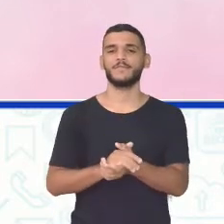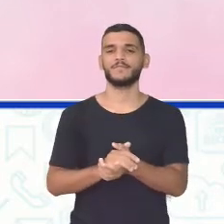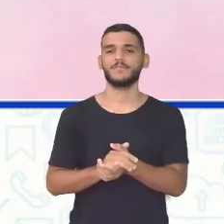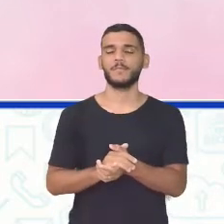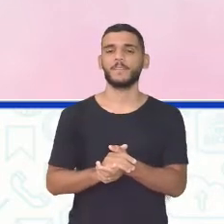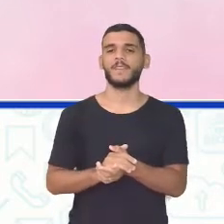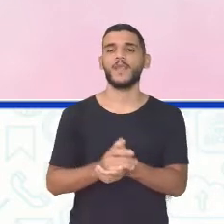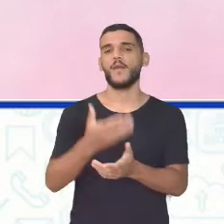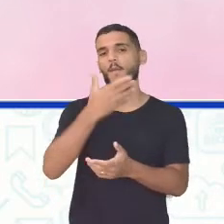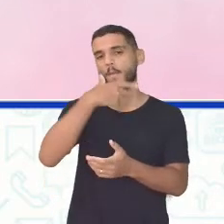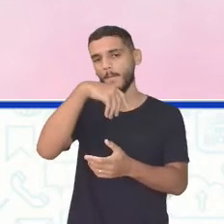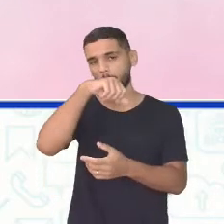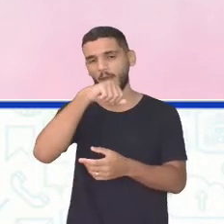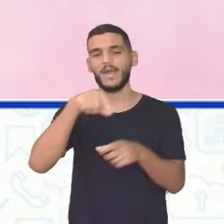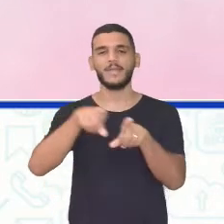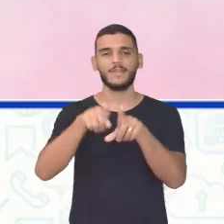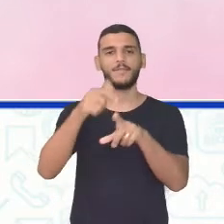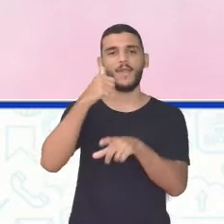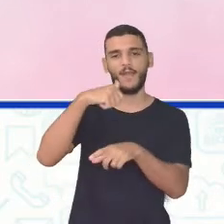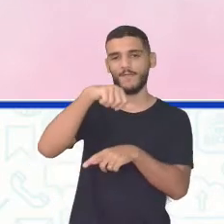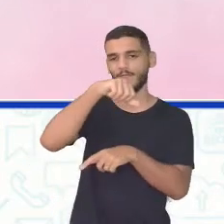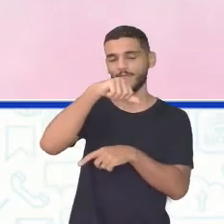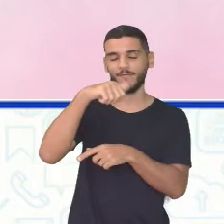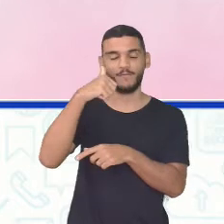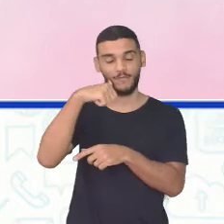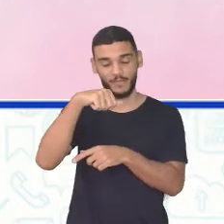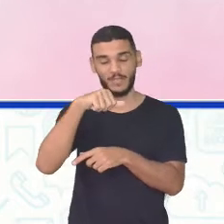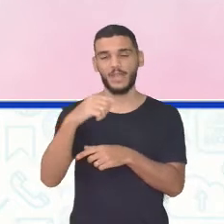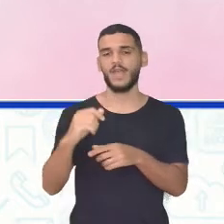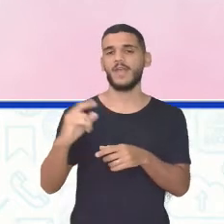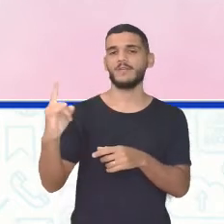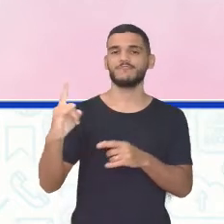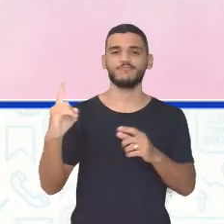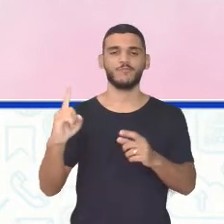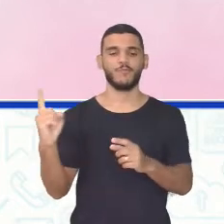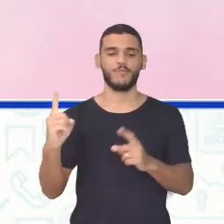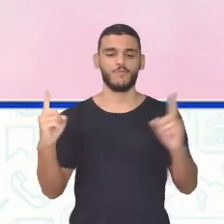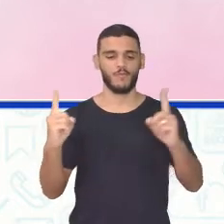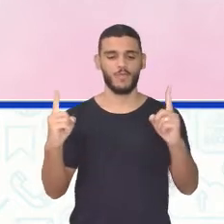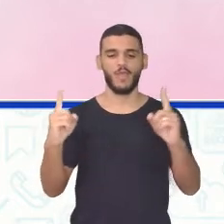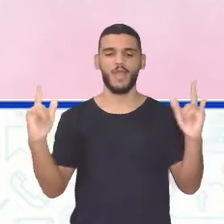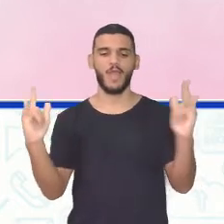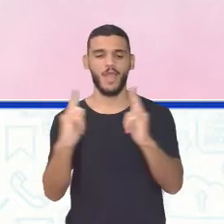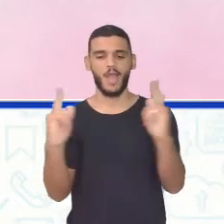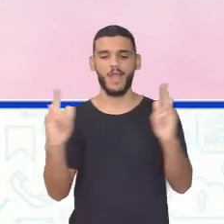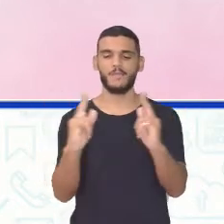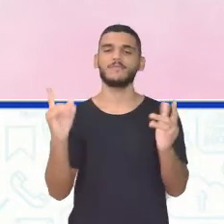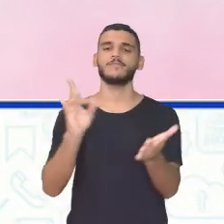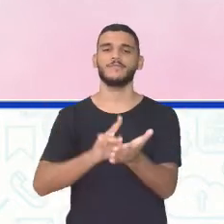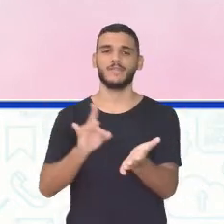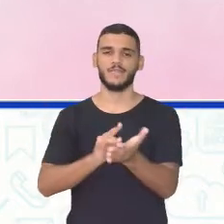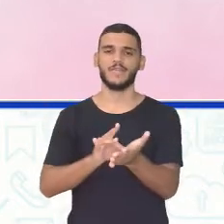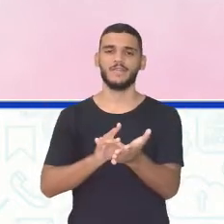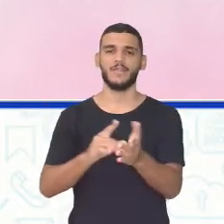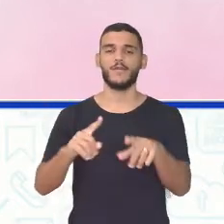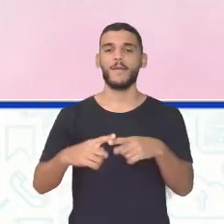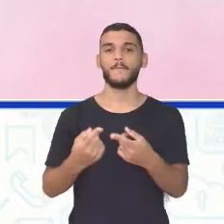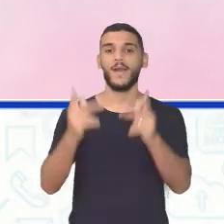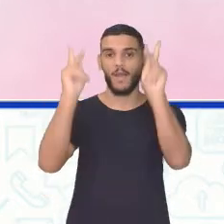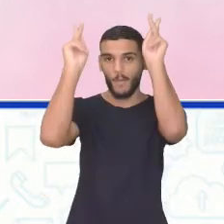amam muito, até que o momento em que a filha se apaixona por um moço, por um príncipe, né? Se bem que ele é pobre, né? Não